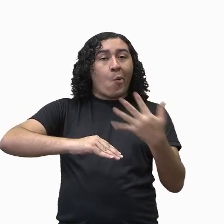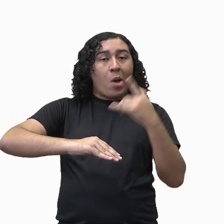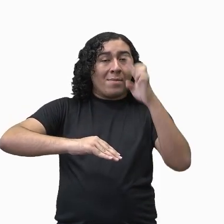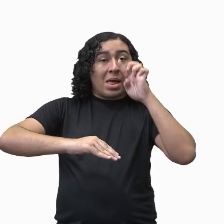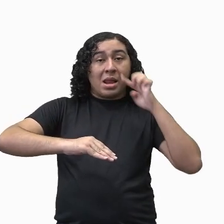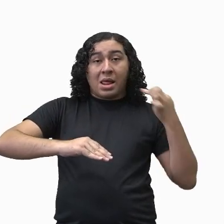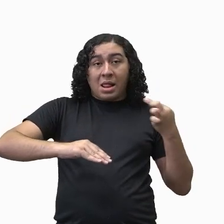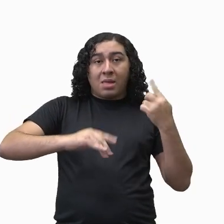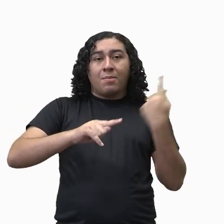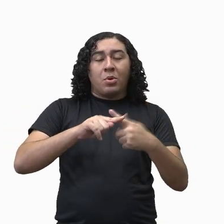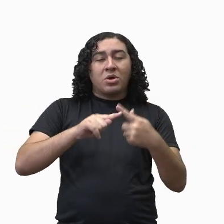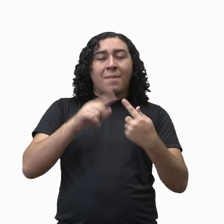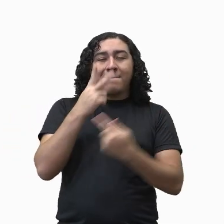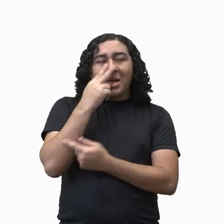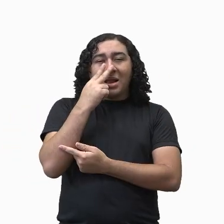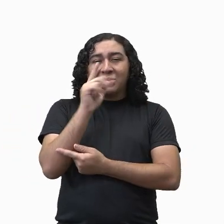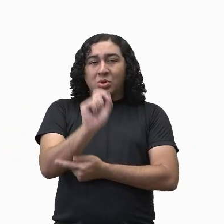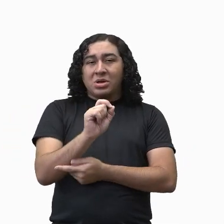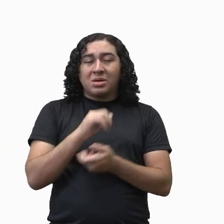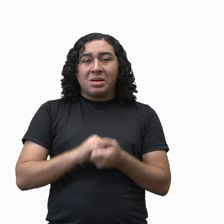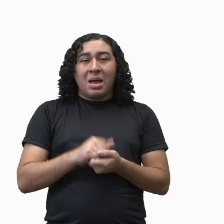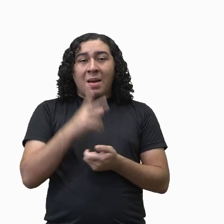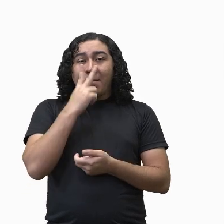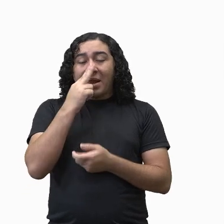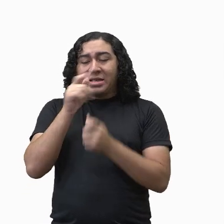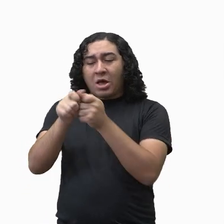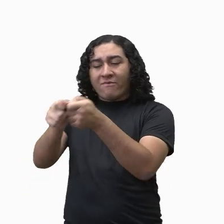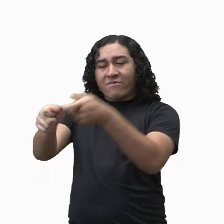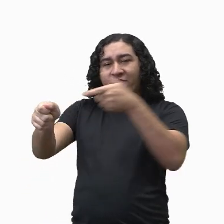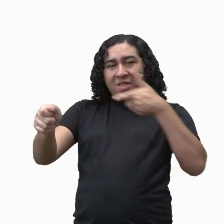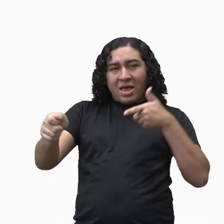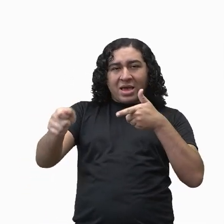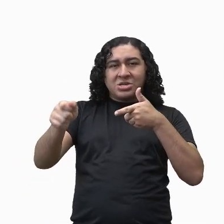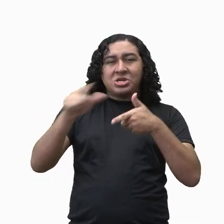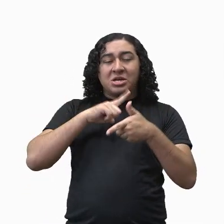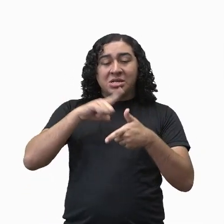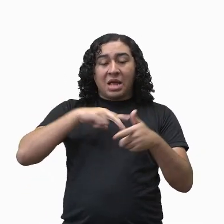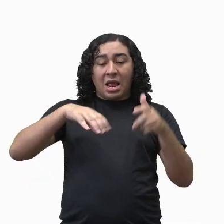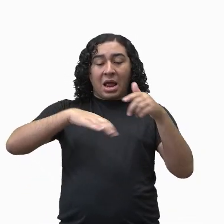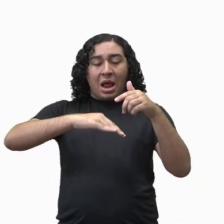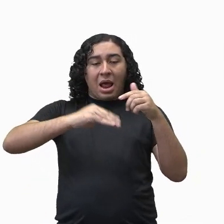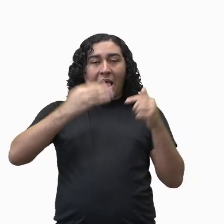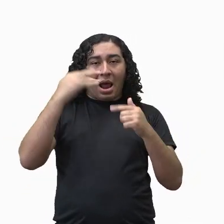porque ele tem um aspecto de ter uma flecha na parte dorsal. E se você